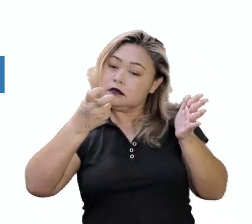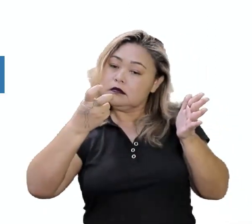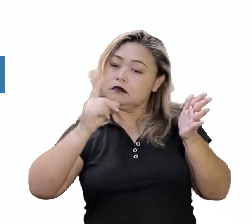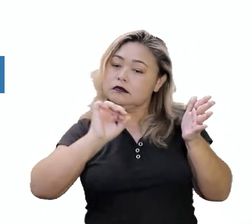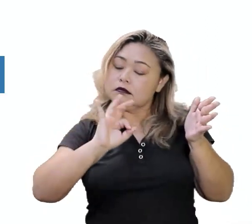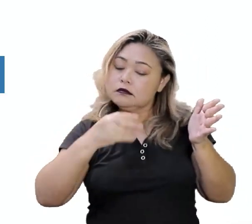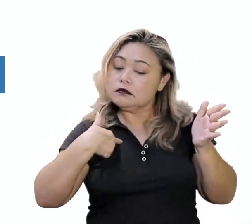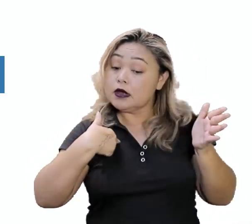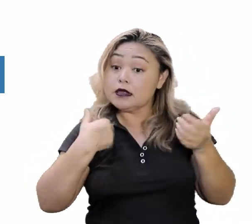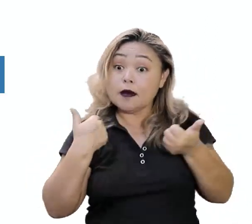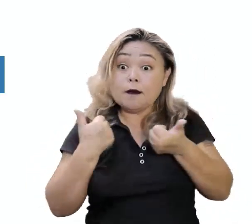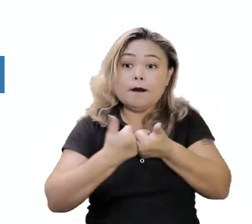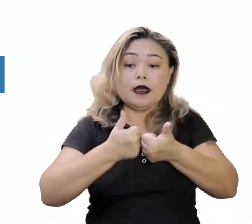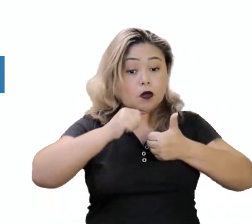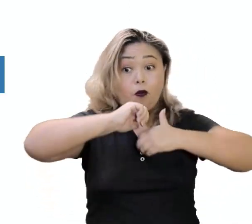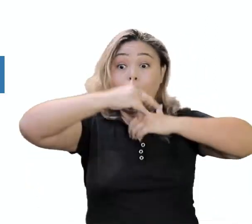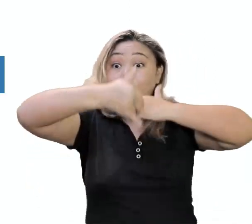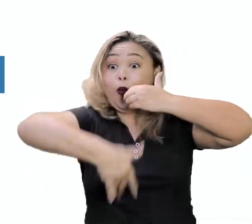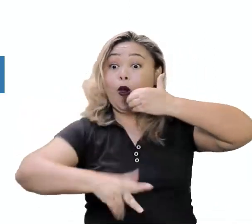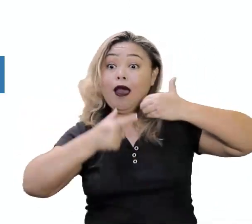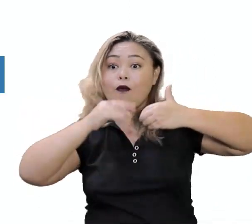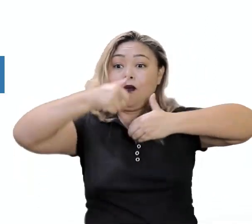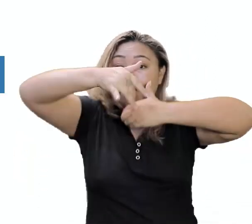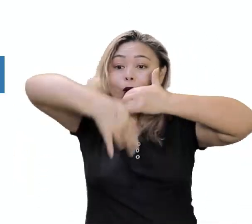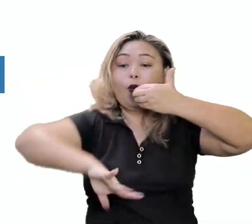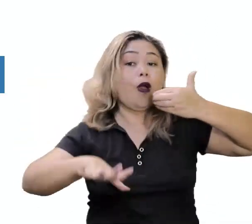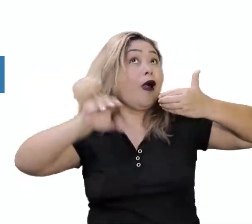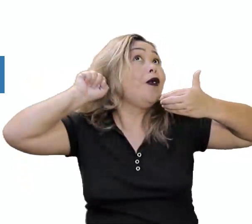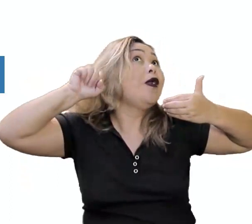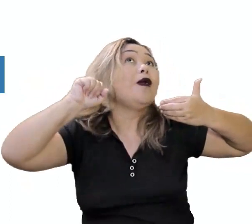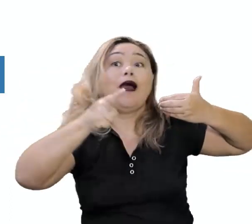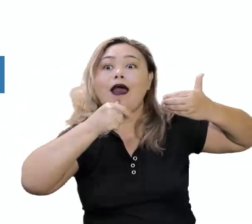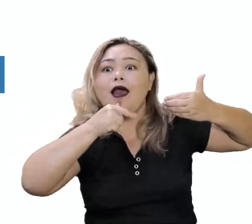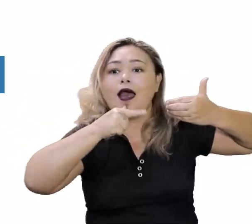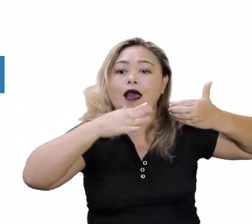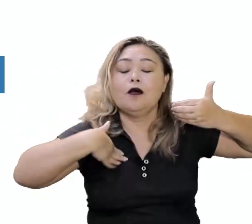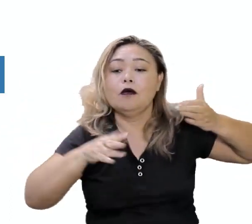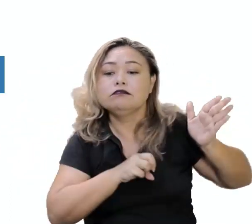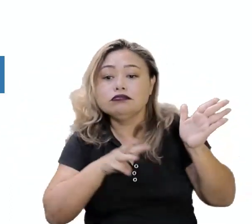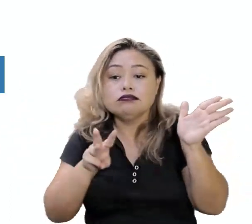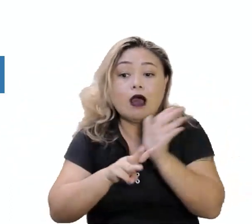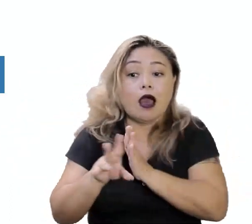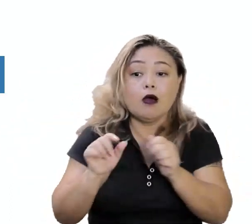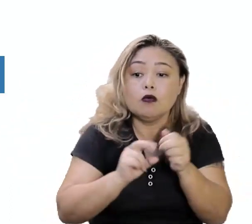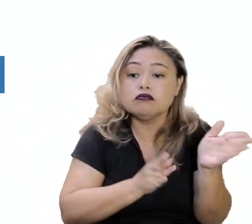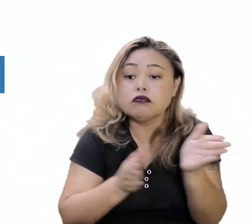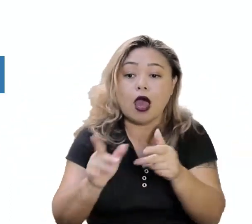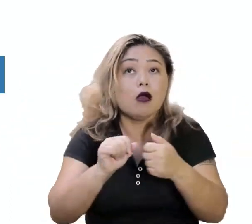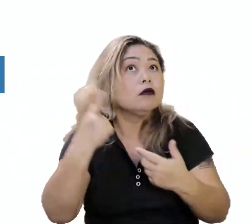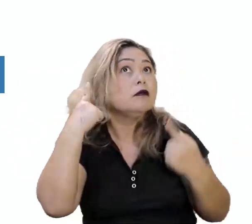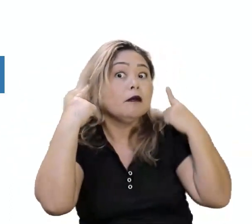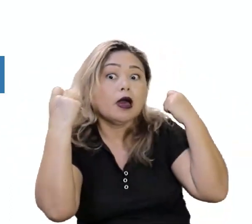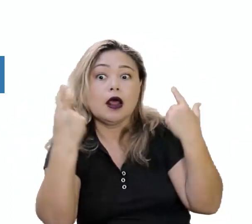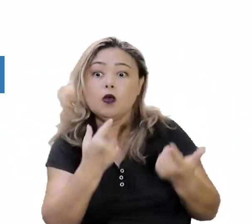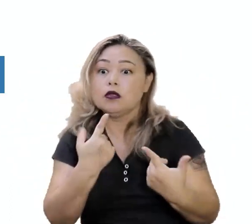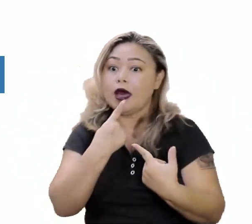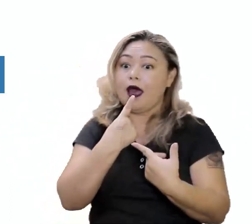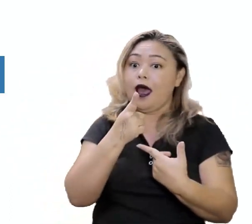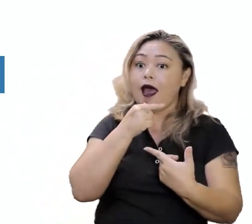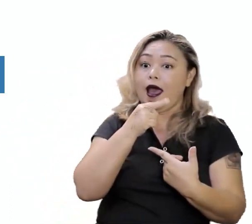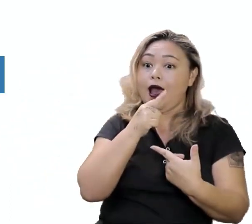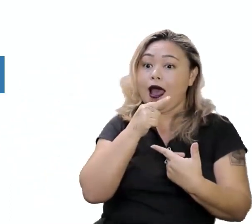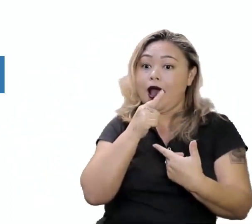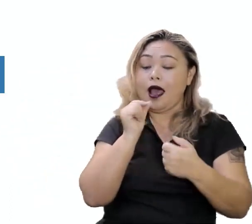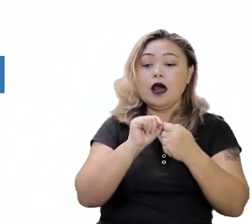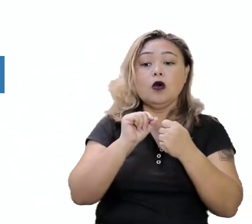Lembra quando a gente está perto de uma cachoeira, que a gente ouve o corpo d'água, ou próximo a um rio, a gente ouve o barulho da água correndo? Então, quando a